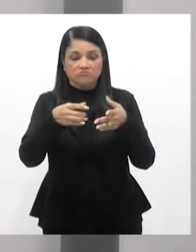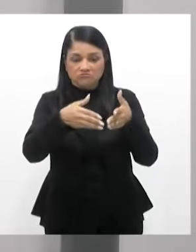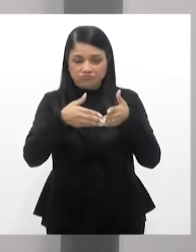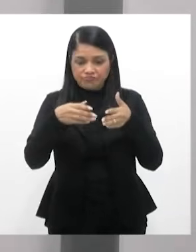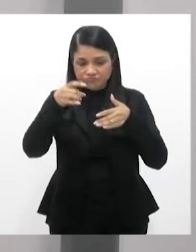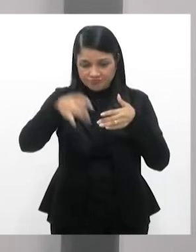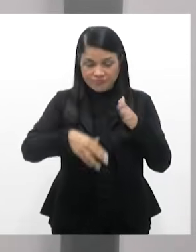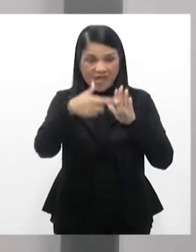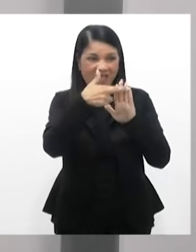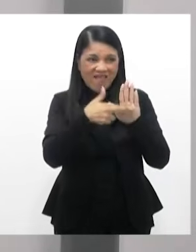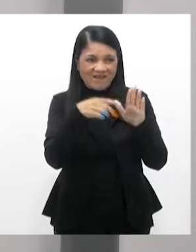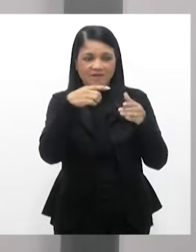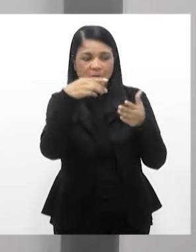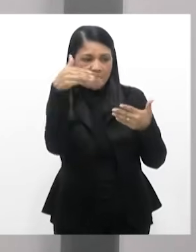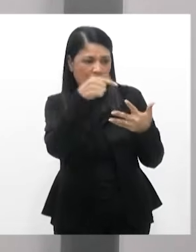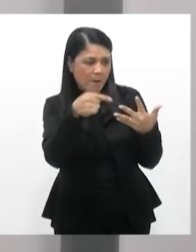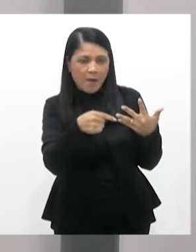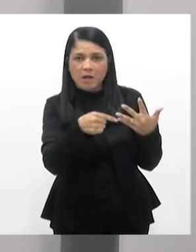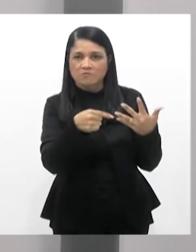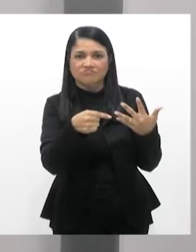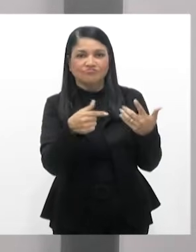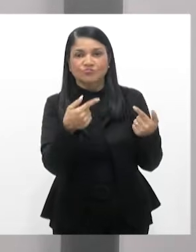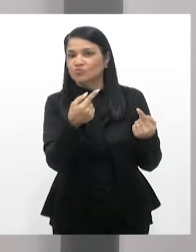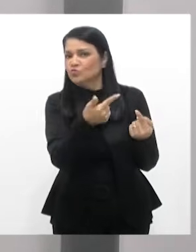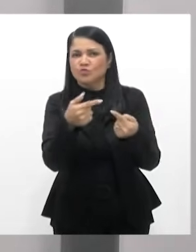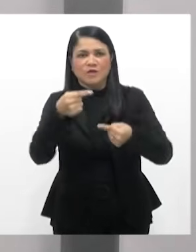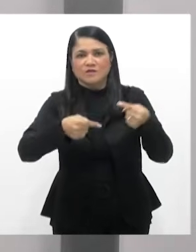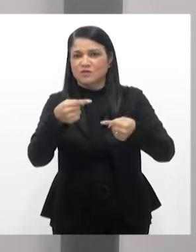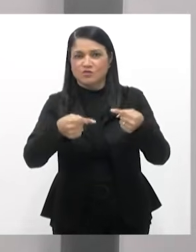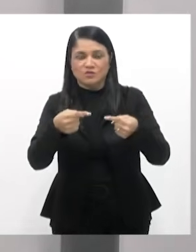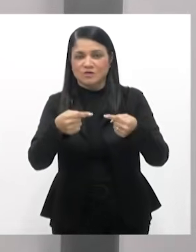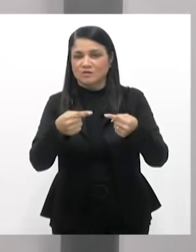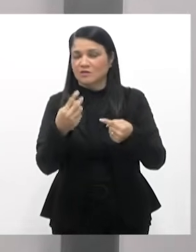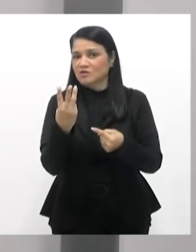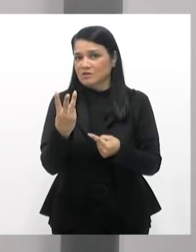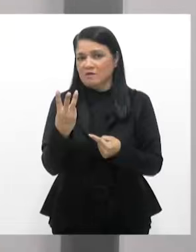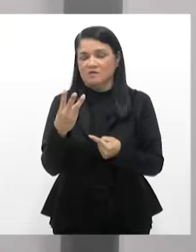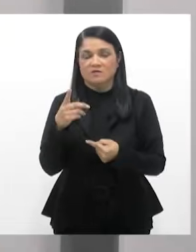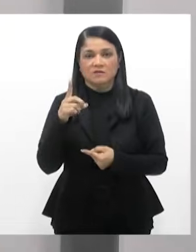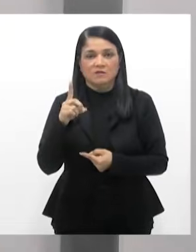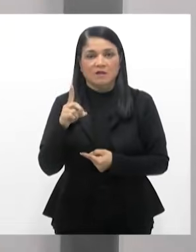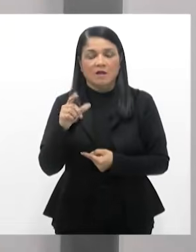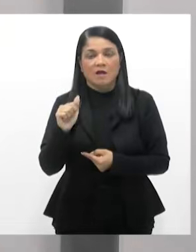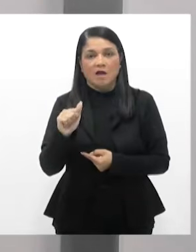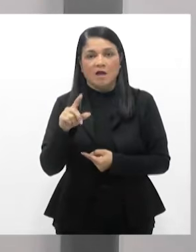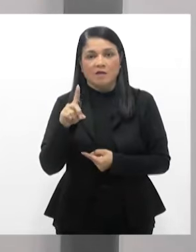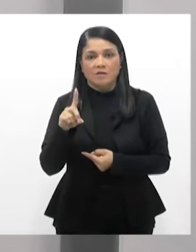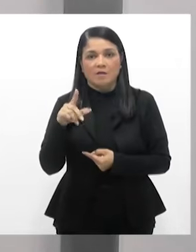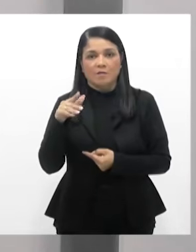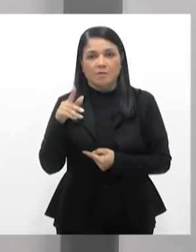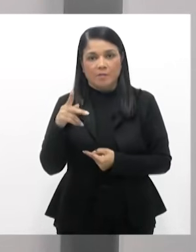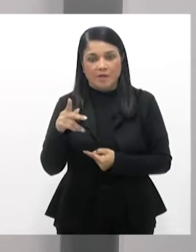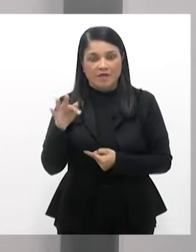regra tem que ser essa. Não houve esse enfrentamento em nenhuma das 3 ADPFs e li durante o mês de janeiro inteiro todas elas. Não